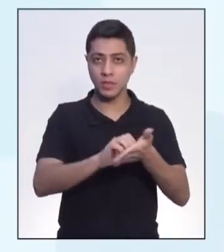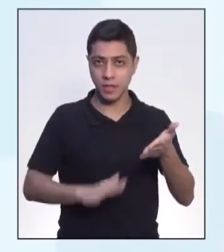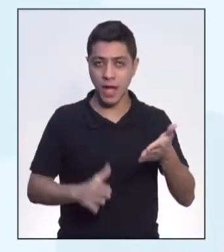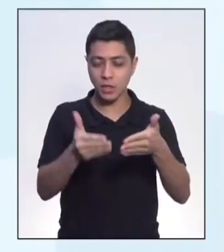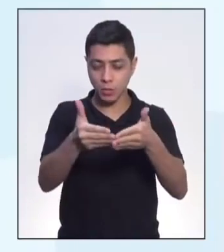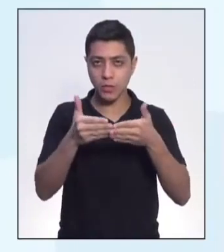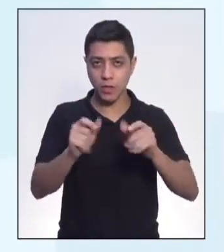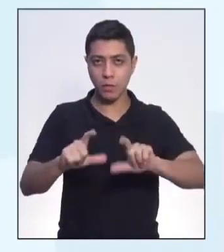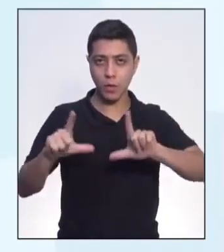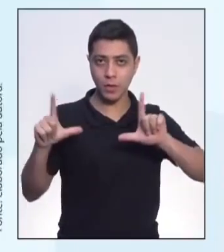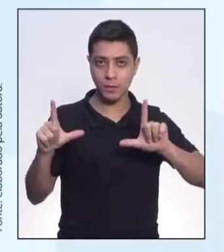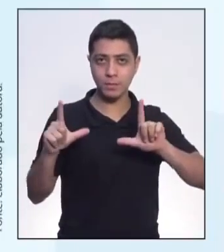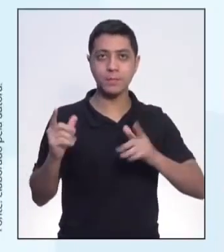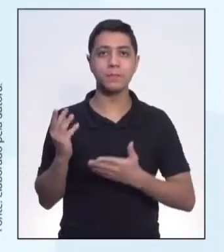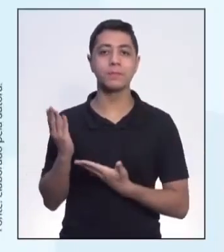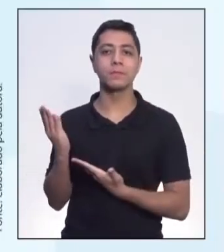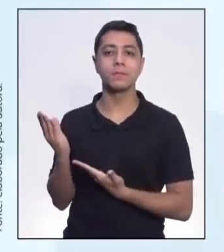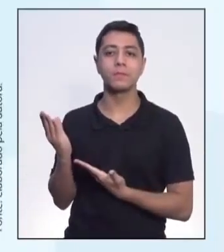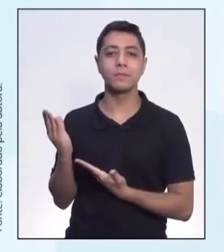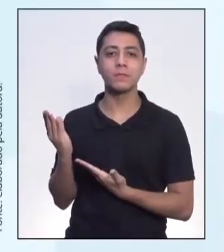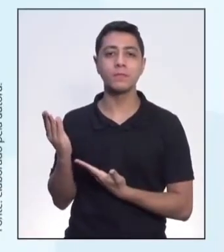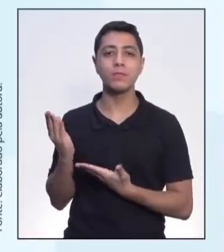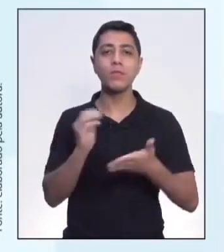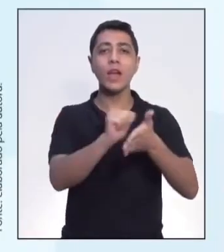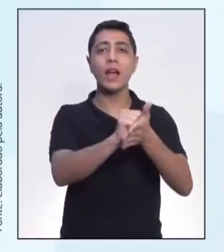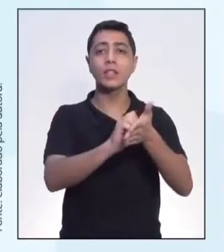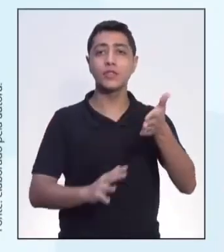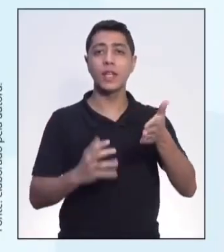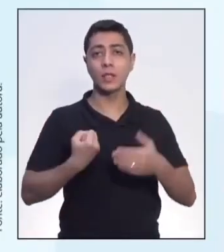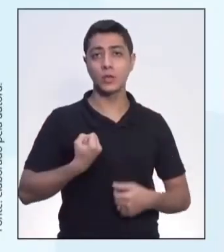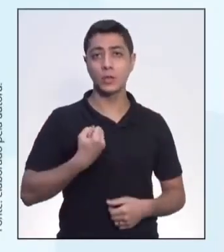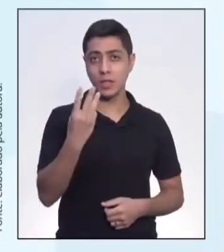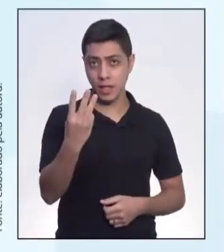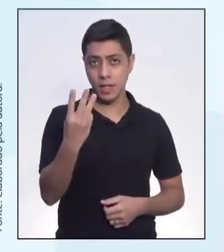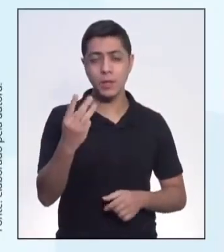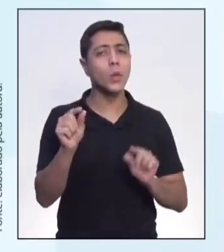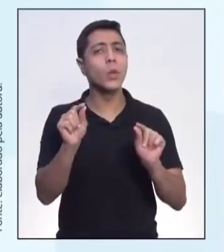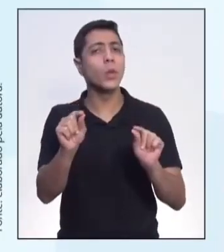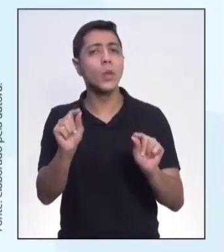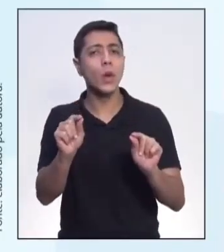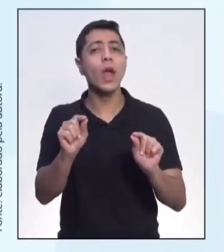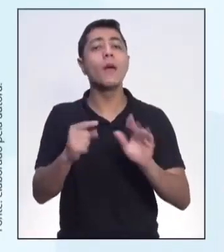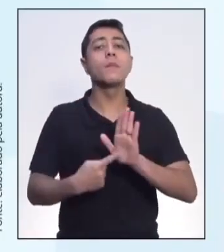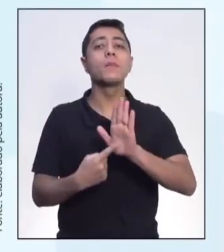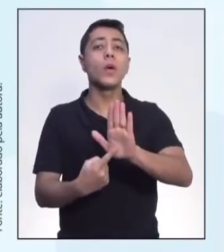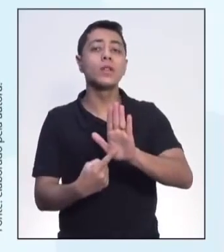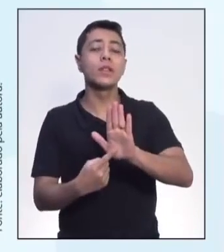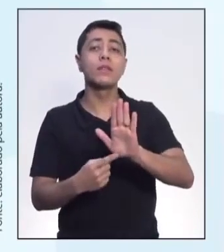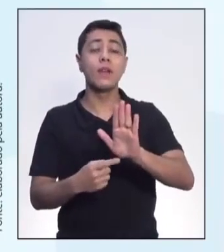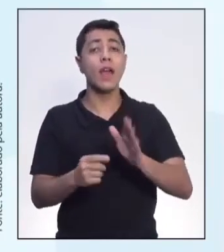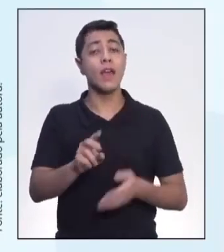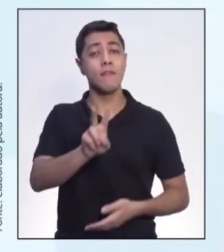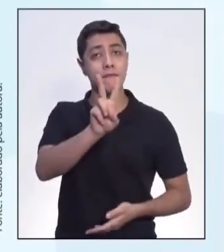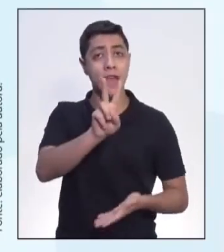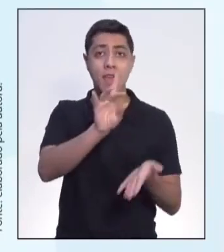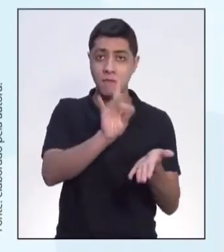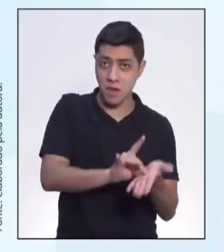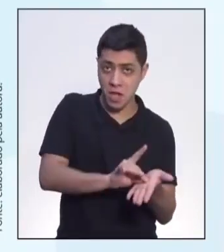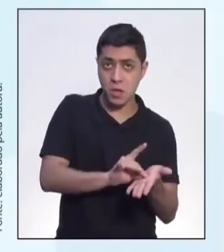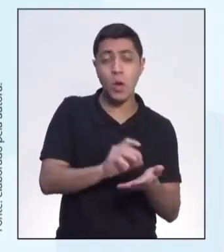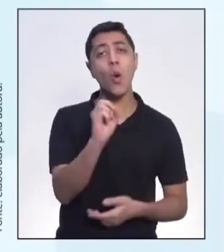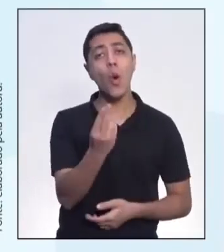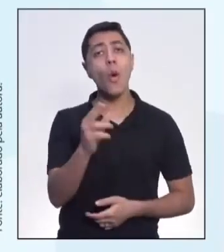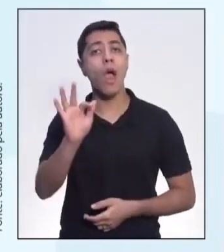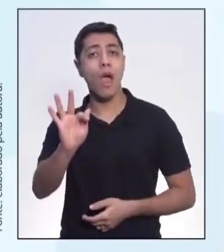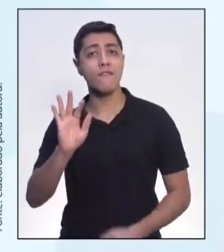na tela. A atividade 3 é uma atividade de verdadeiro ou falso. Então, a gente tem a mesma